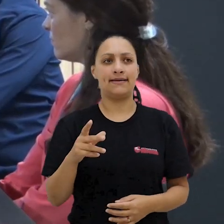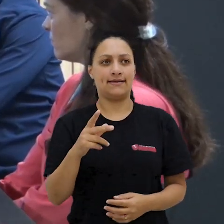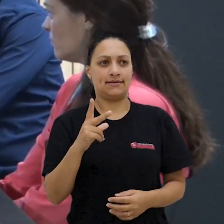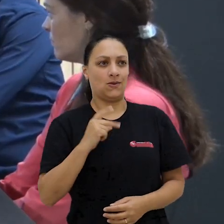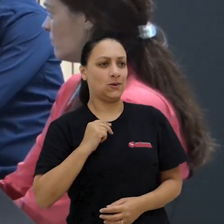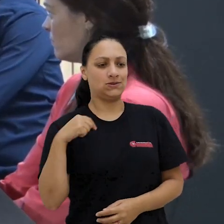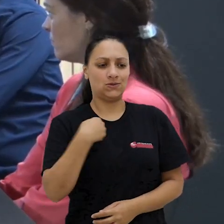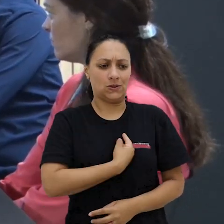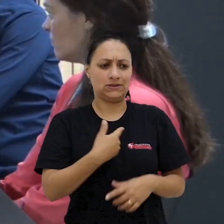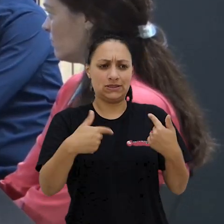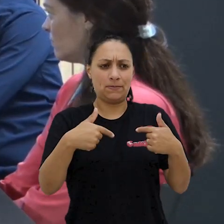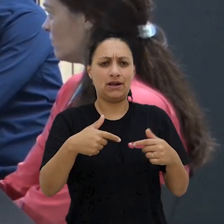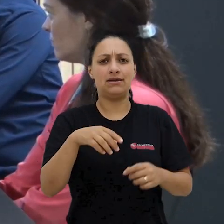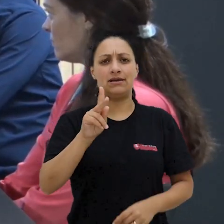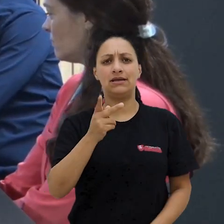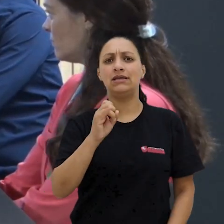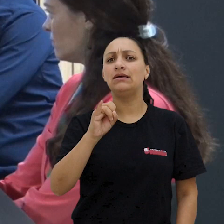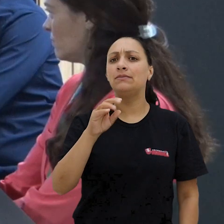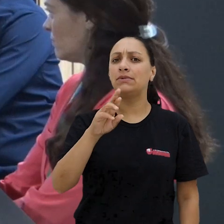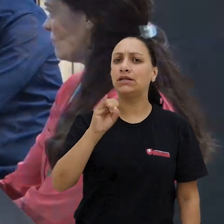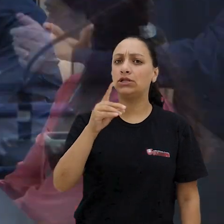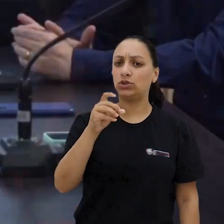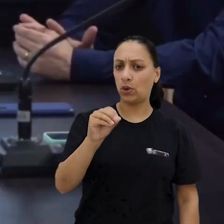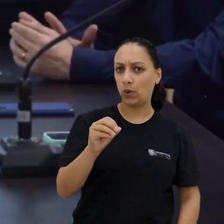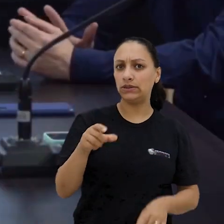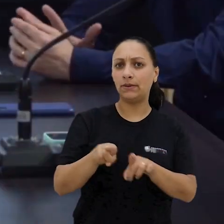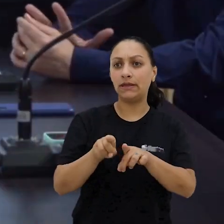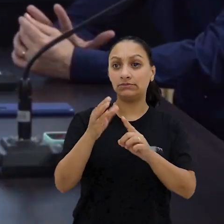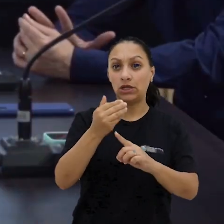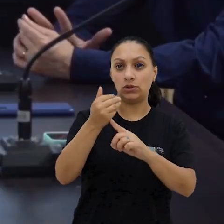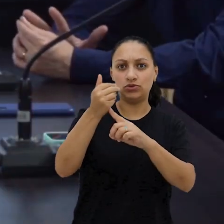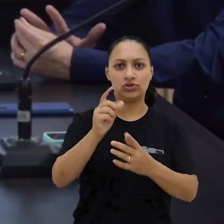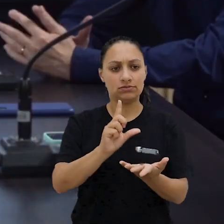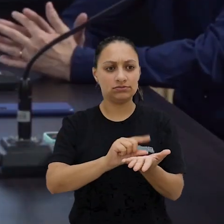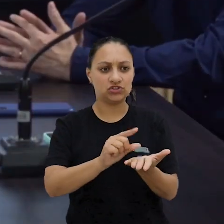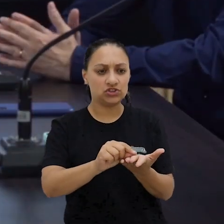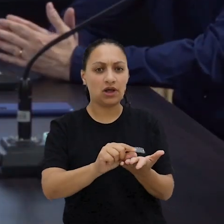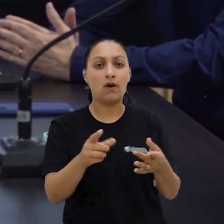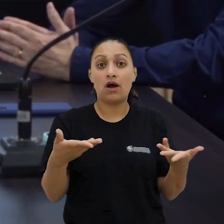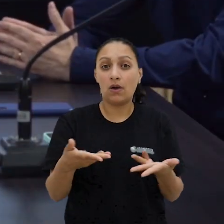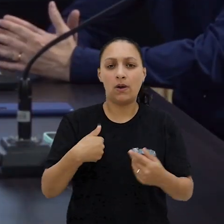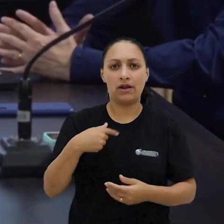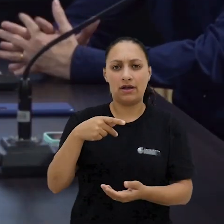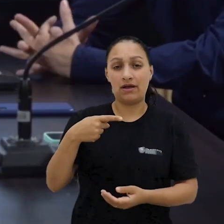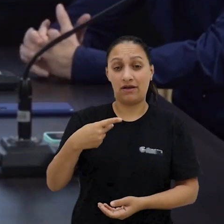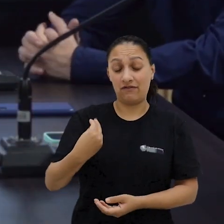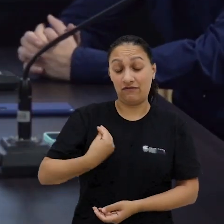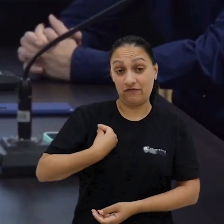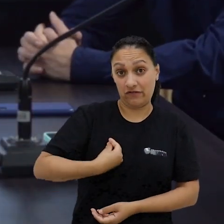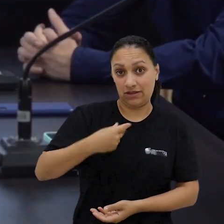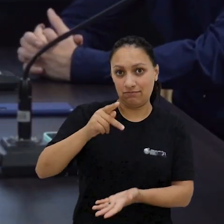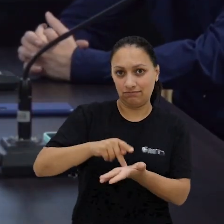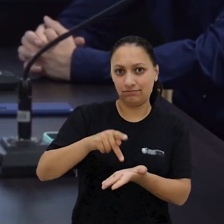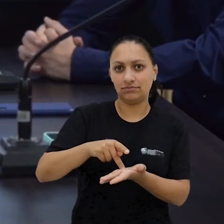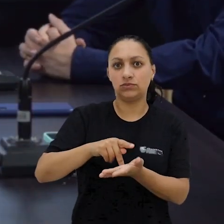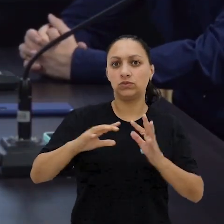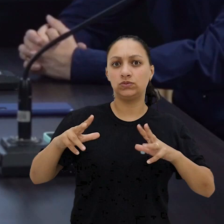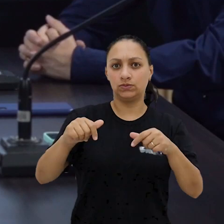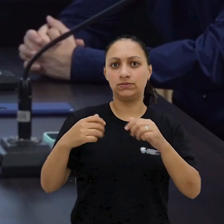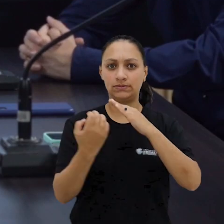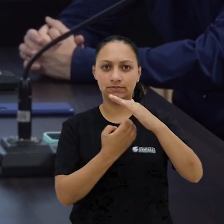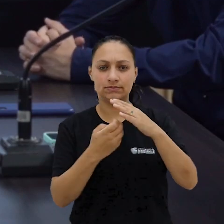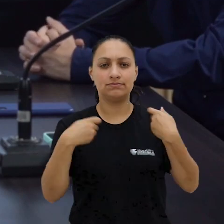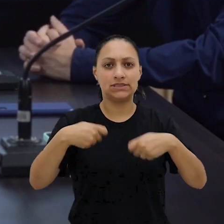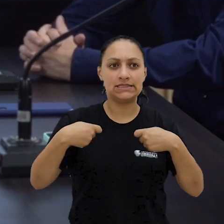trabalho híbrido, tecnologias, o digital, né? Então a gente está falando de coisas que, assim, é vida real, todas as empresas precisam lidar em